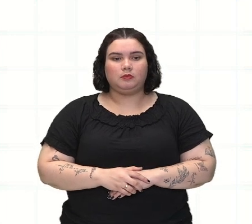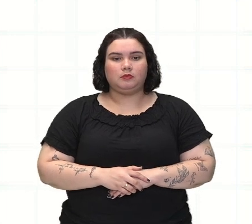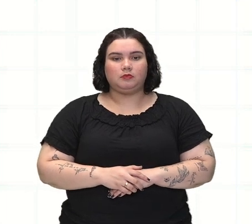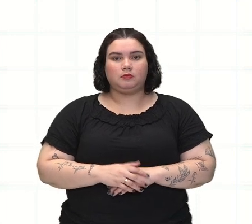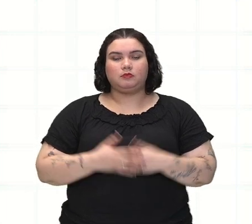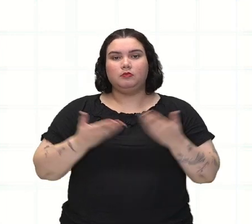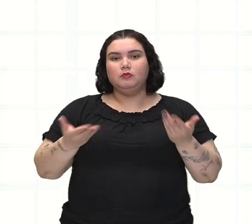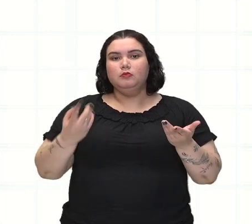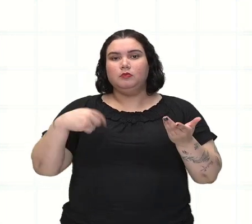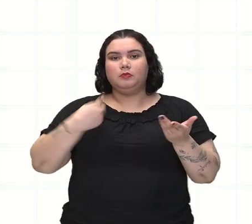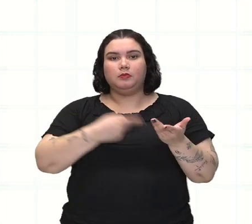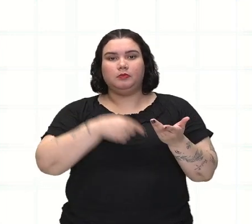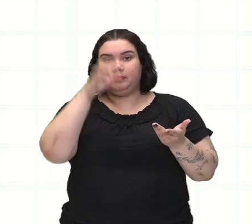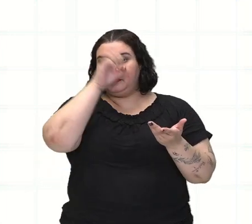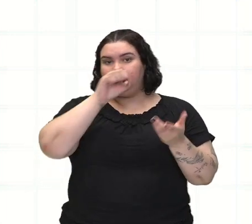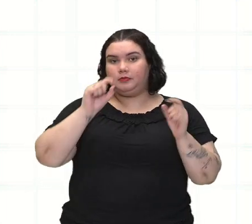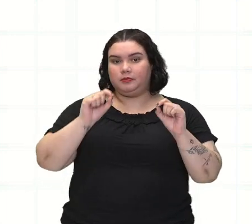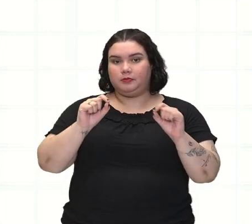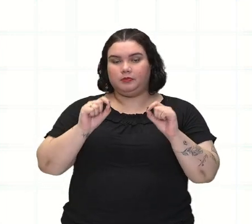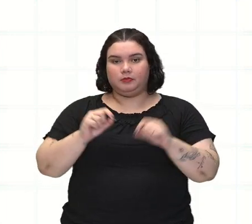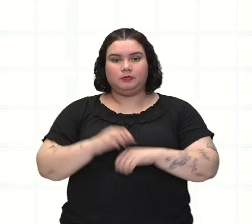que nós iremos aprender?